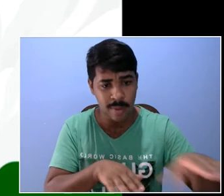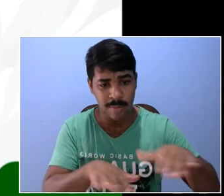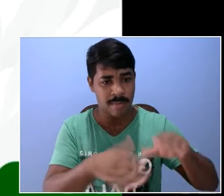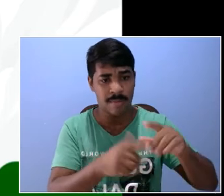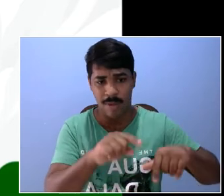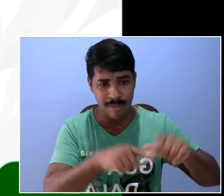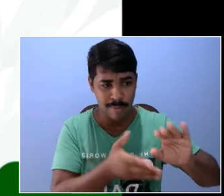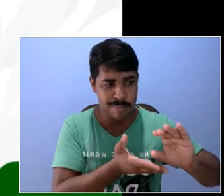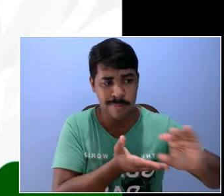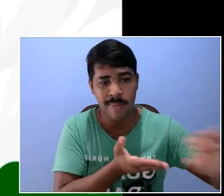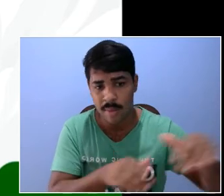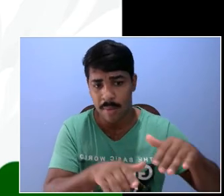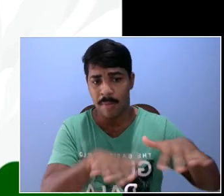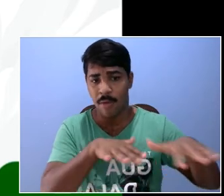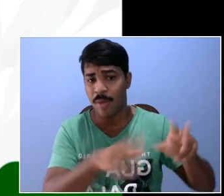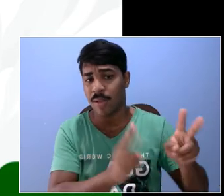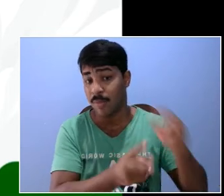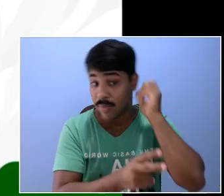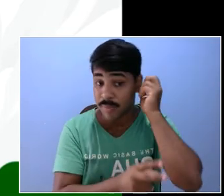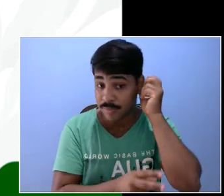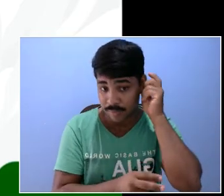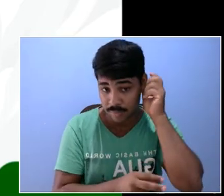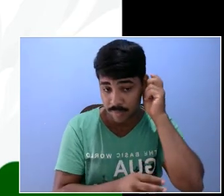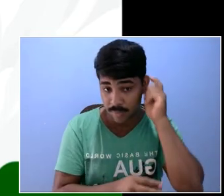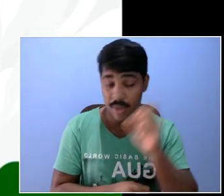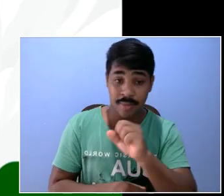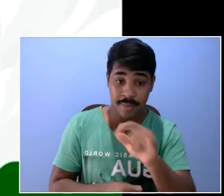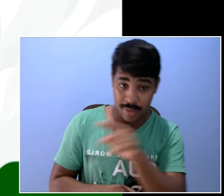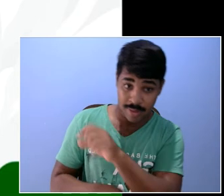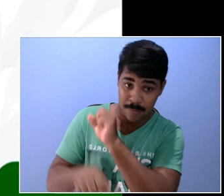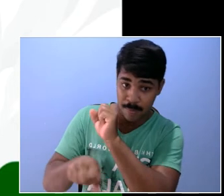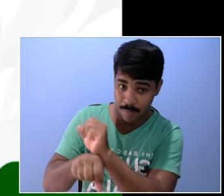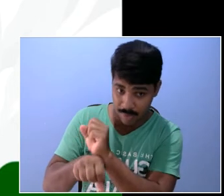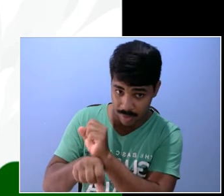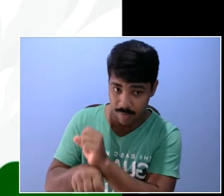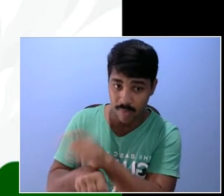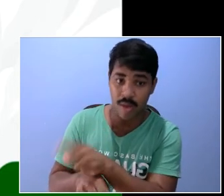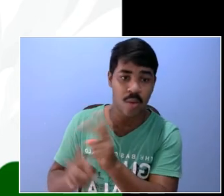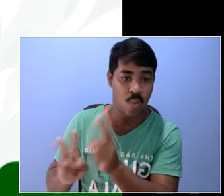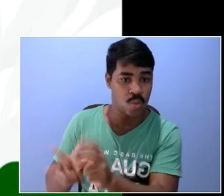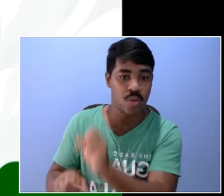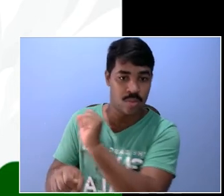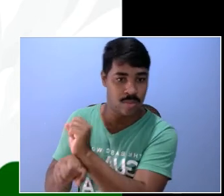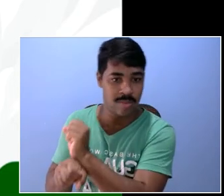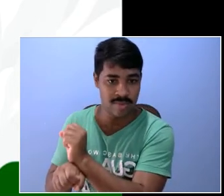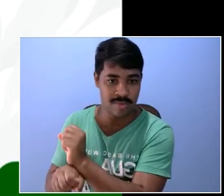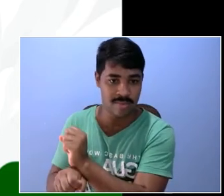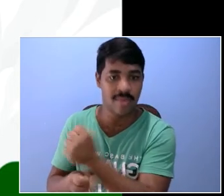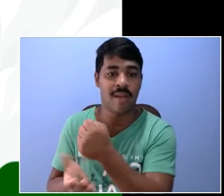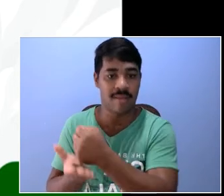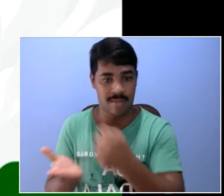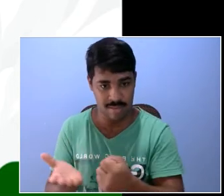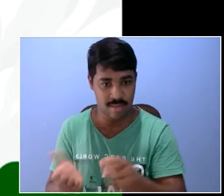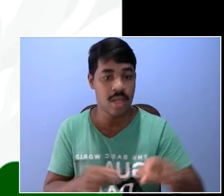Dito de outra forma, corpo parado tende a continuar parado na ausência de forças, e corpo em